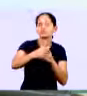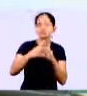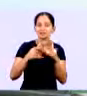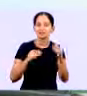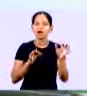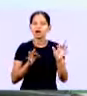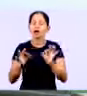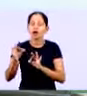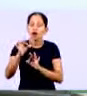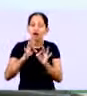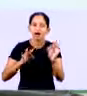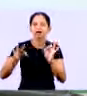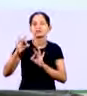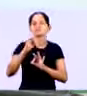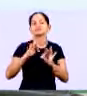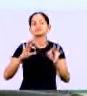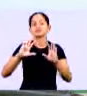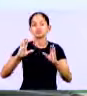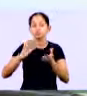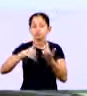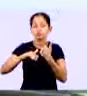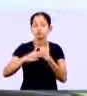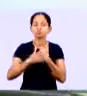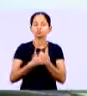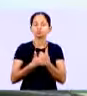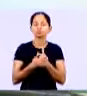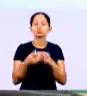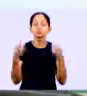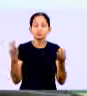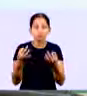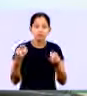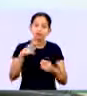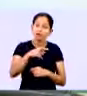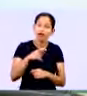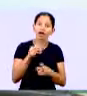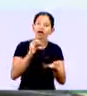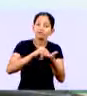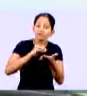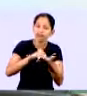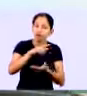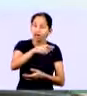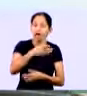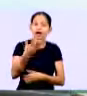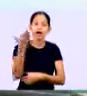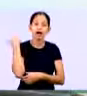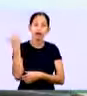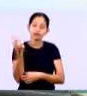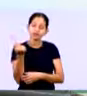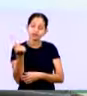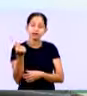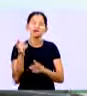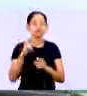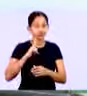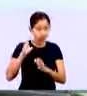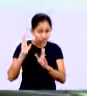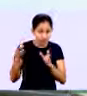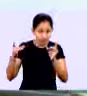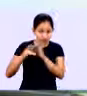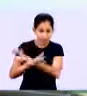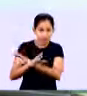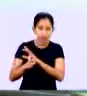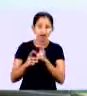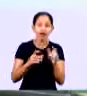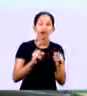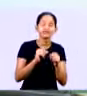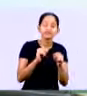vai se estruturar para atender aquela demanda que foi encontrada lá no orçamento de vendas, né? No planejamento de vendas, e aí vai trazer ele para o